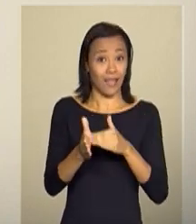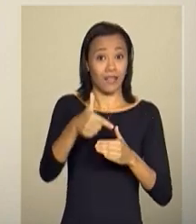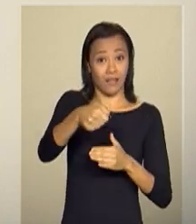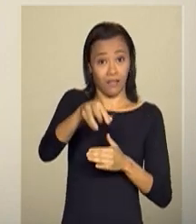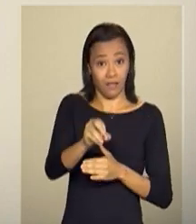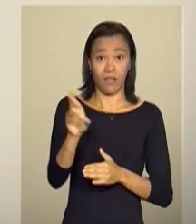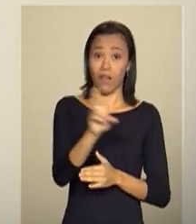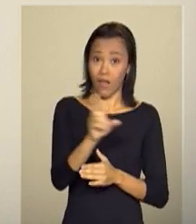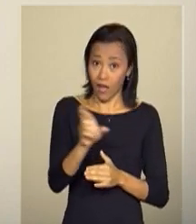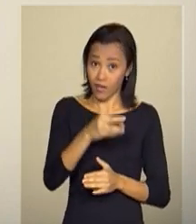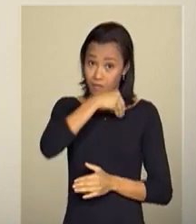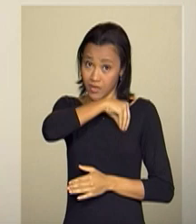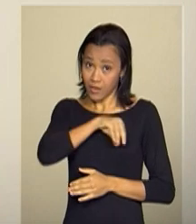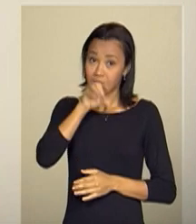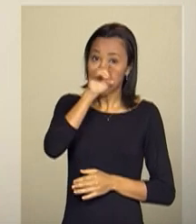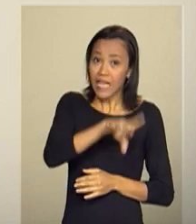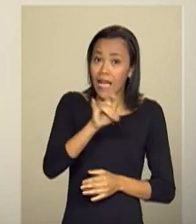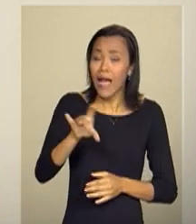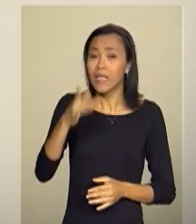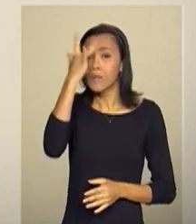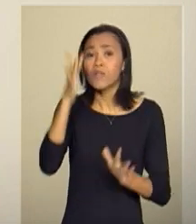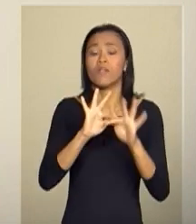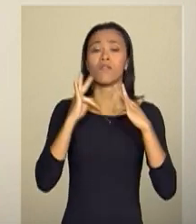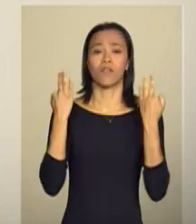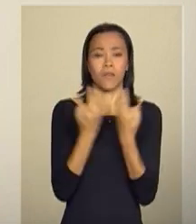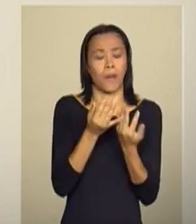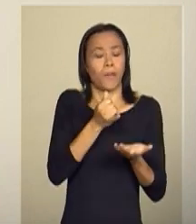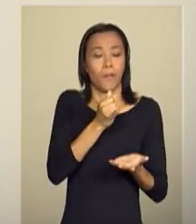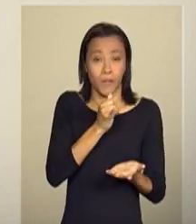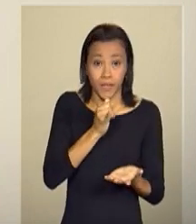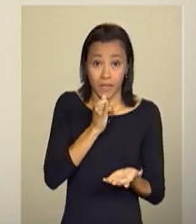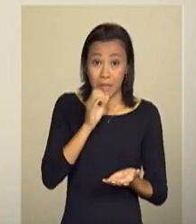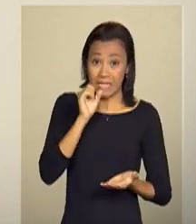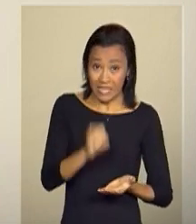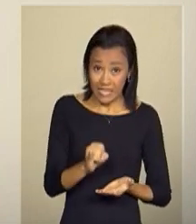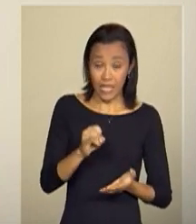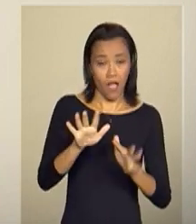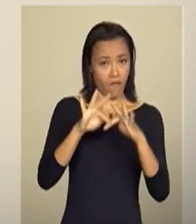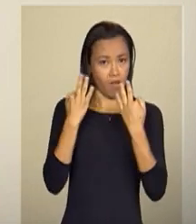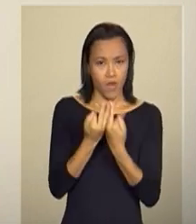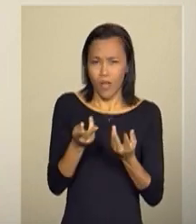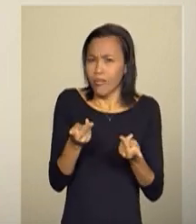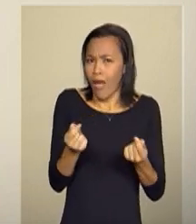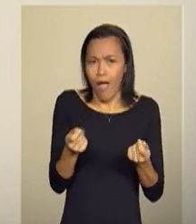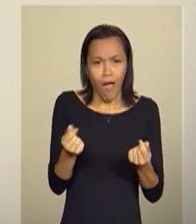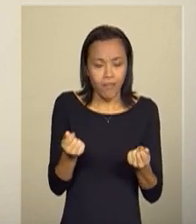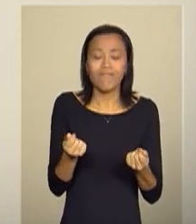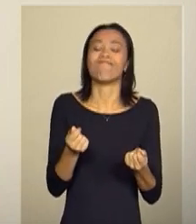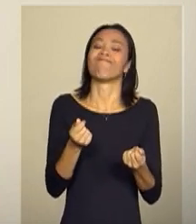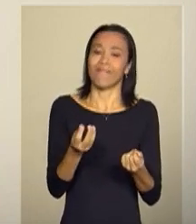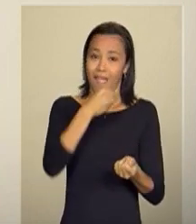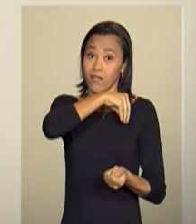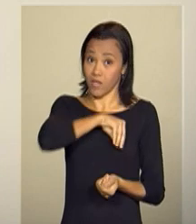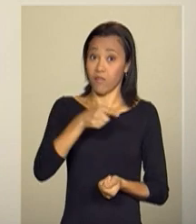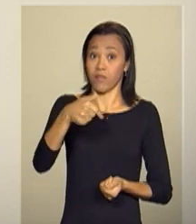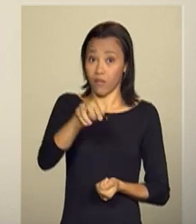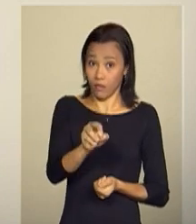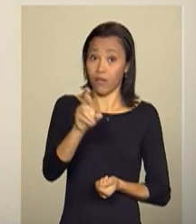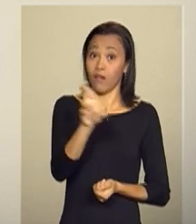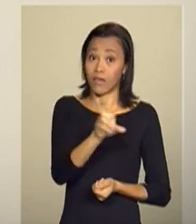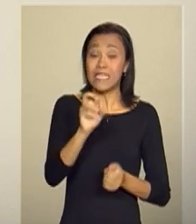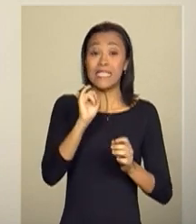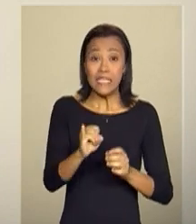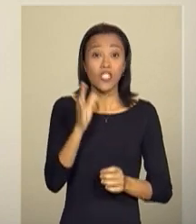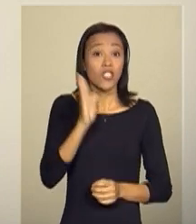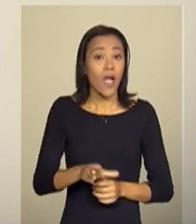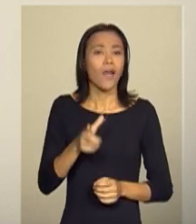0 a renda mensal de cada pessoa da família por exemplo se ela não ganhar nada ela recebe r$ 0